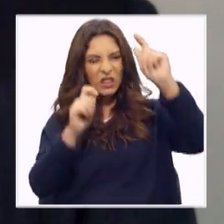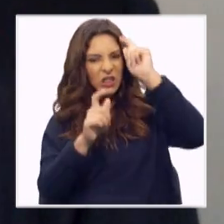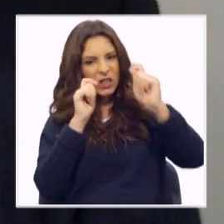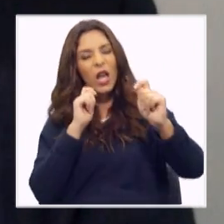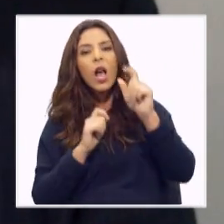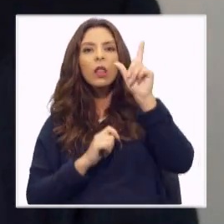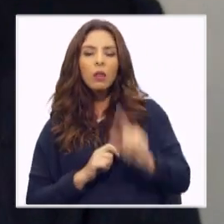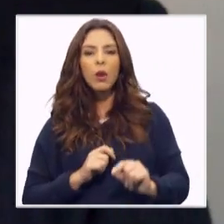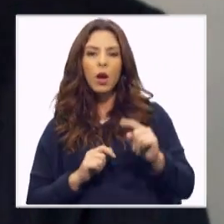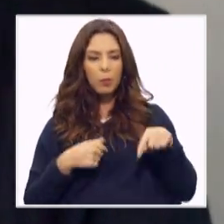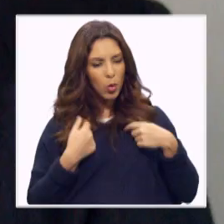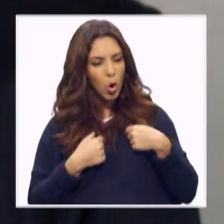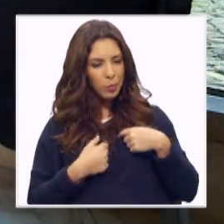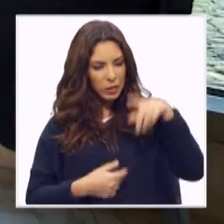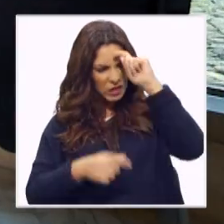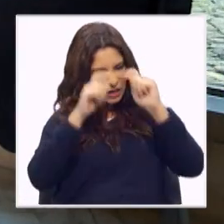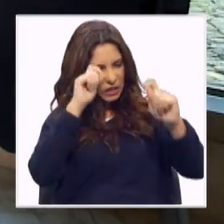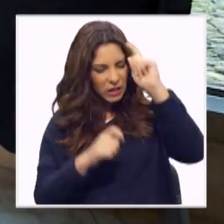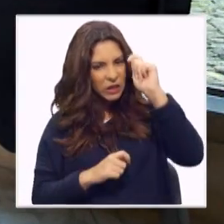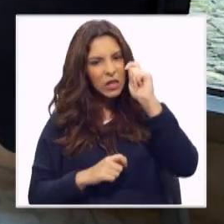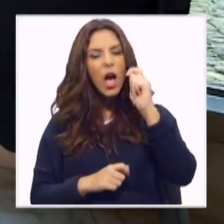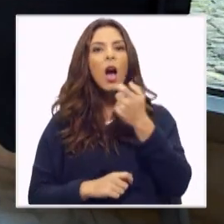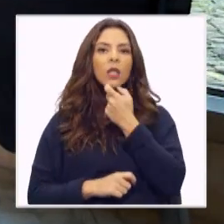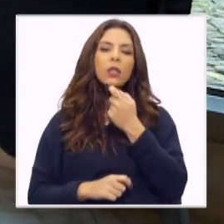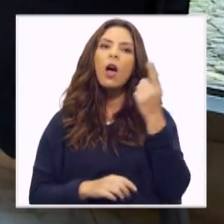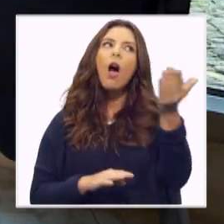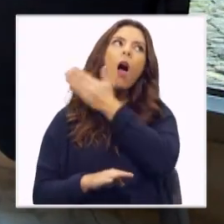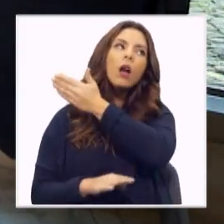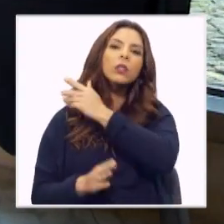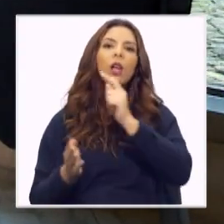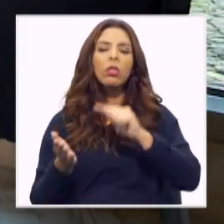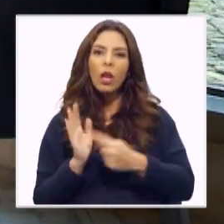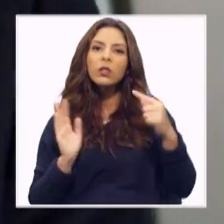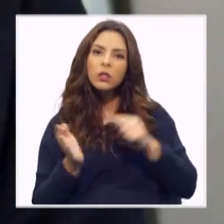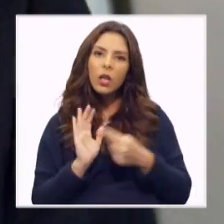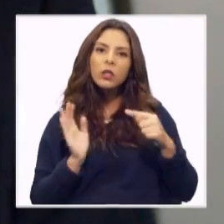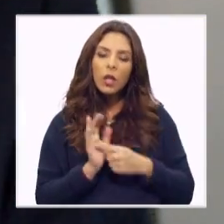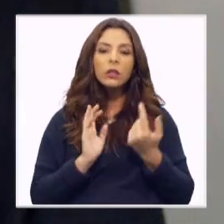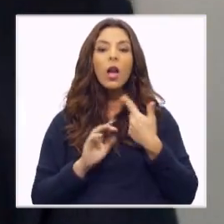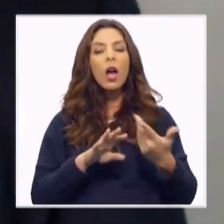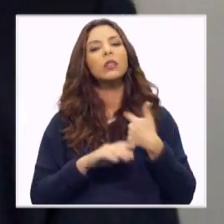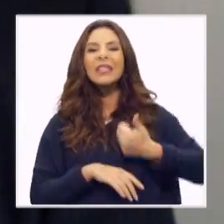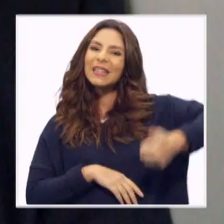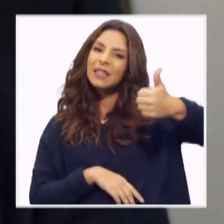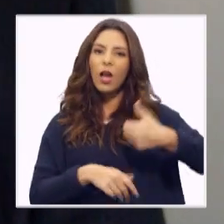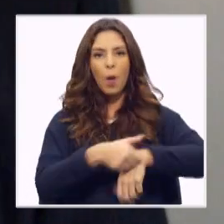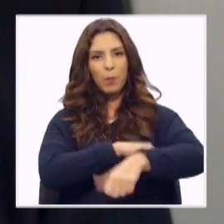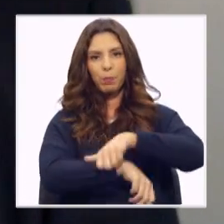a surgir, e às vezes só se consegue perceber que a ideia faz sentido depois já se tem tentado outras coisas. Portanto, o mais importante é começar